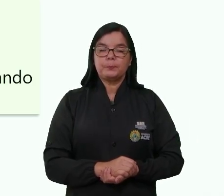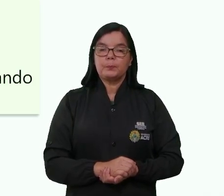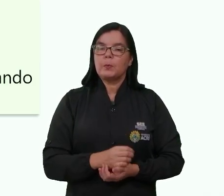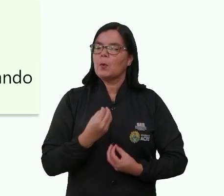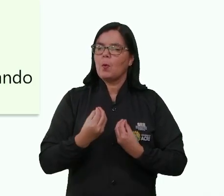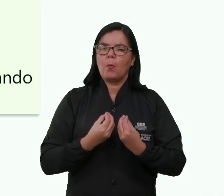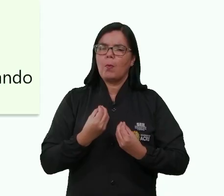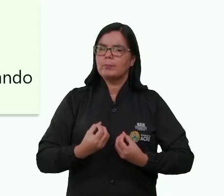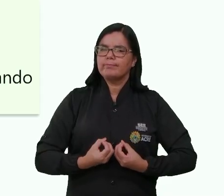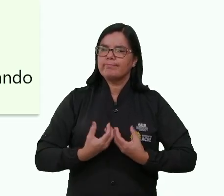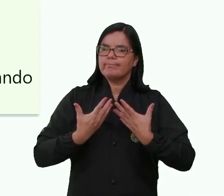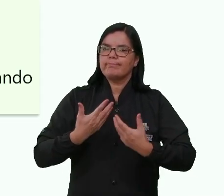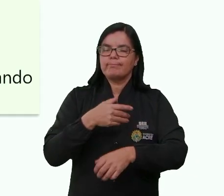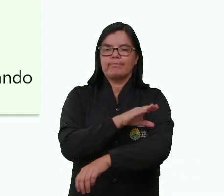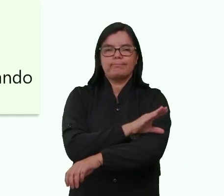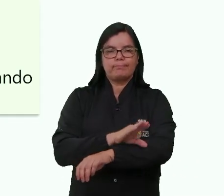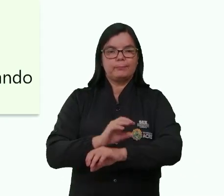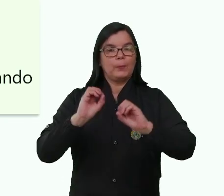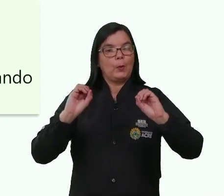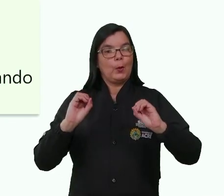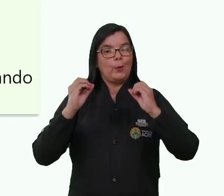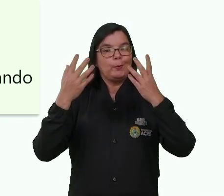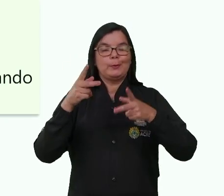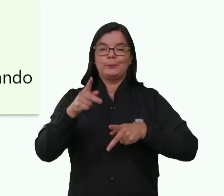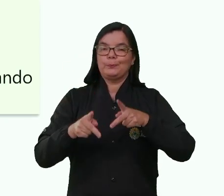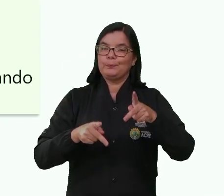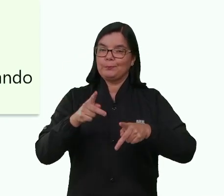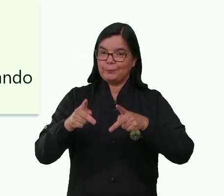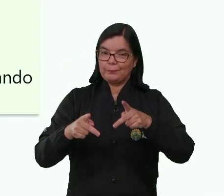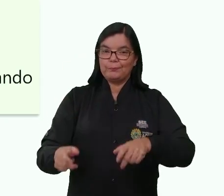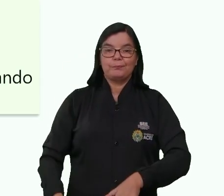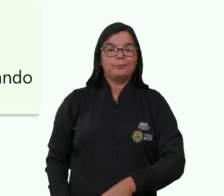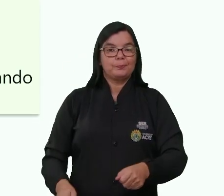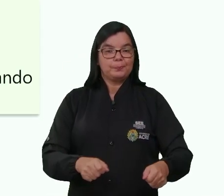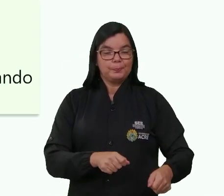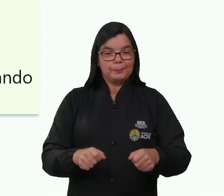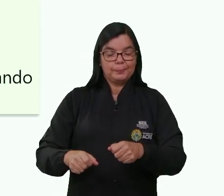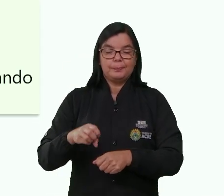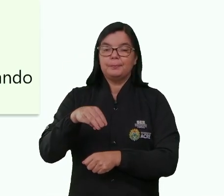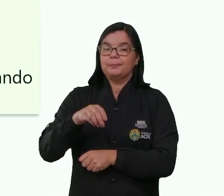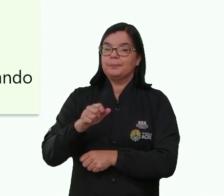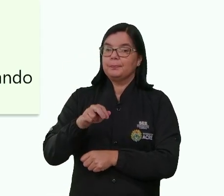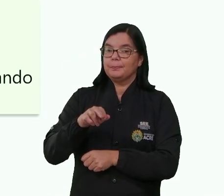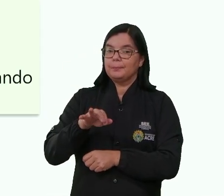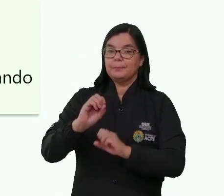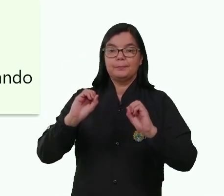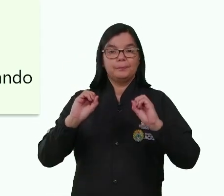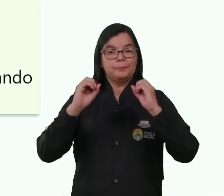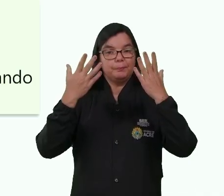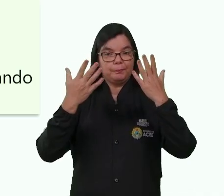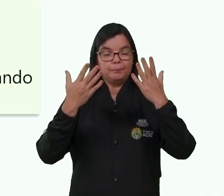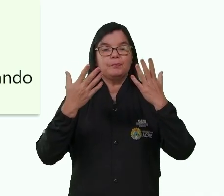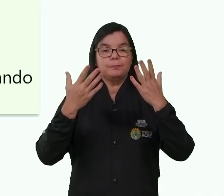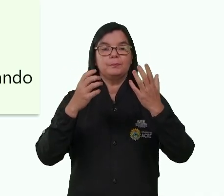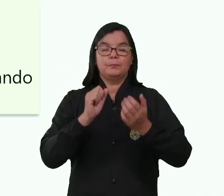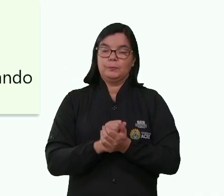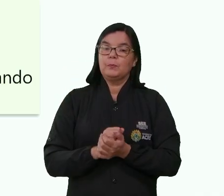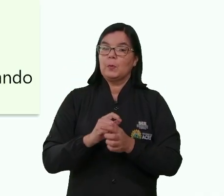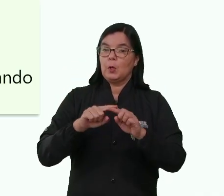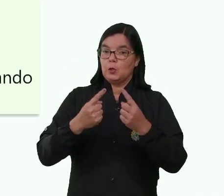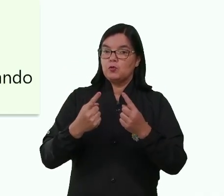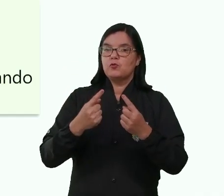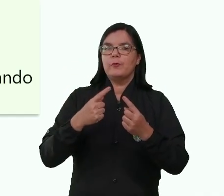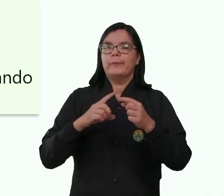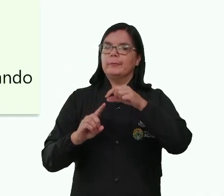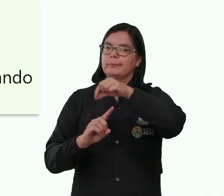Expressões culturais, festas populares, arraiais, mariri, festas do divino, ou seja, nós